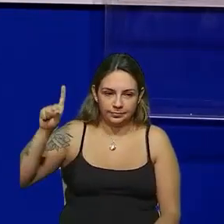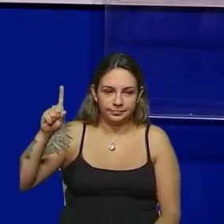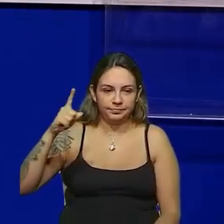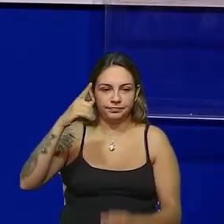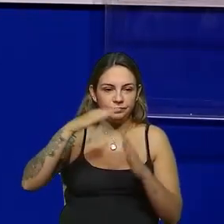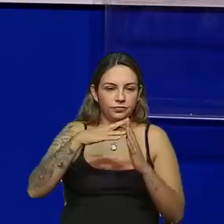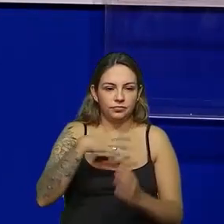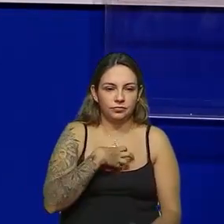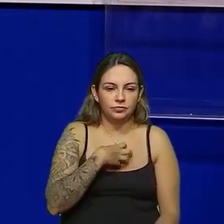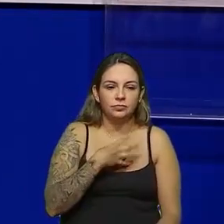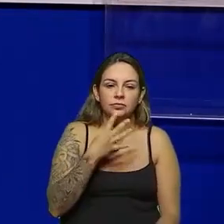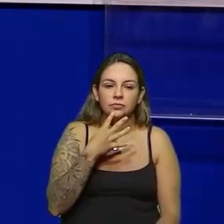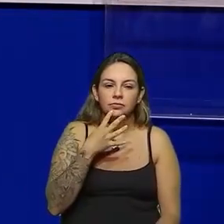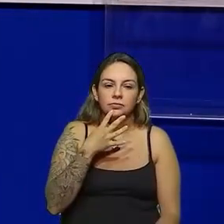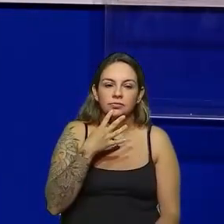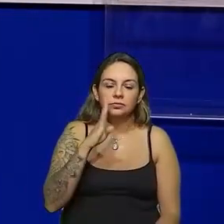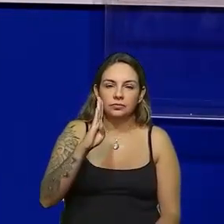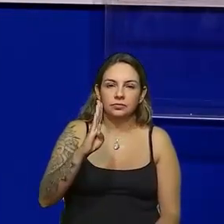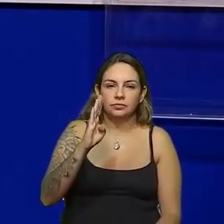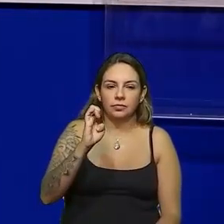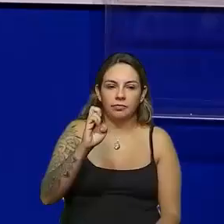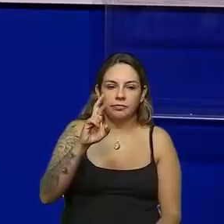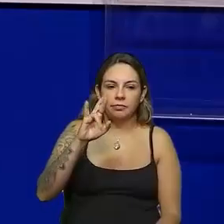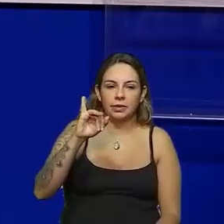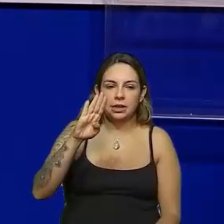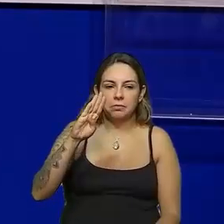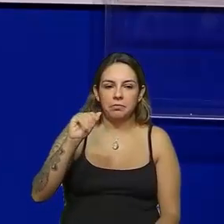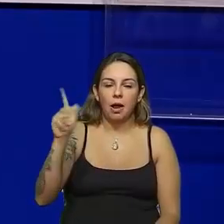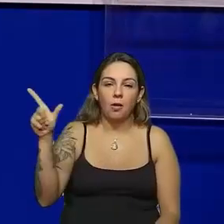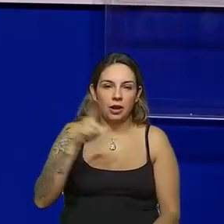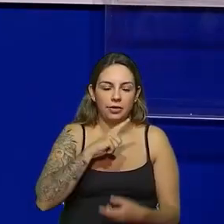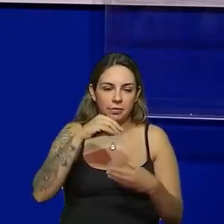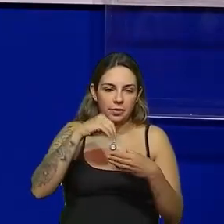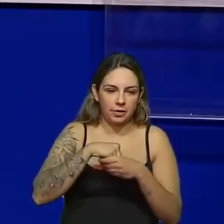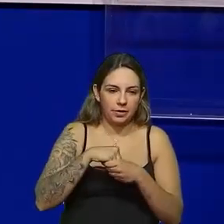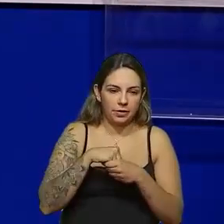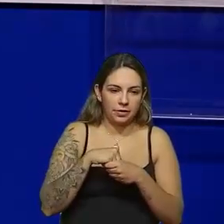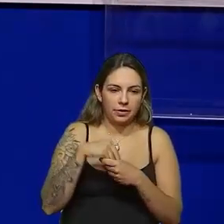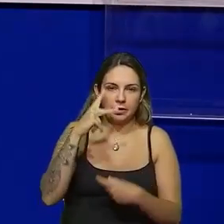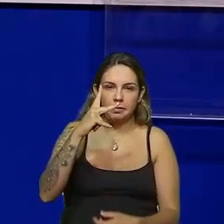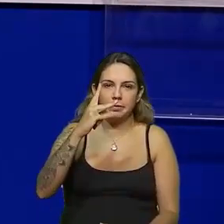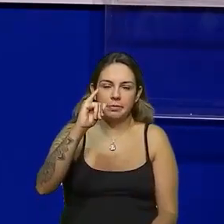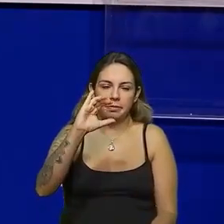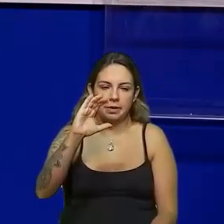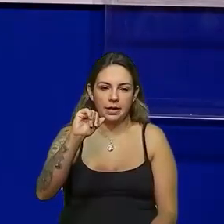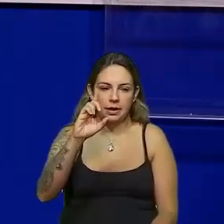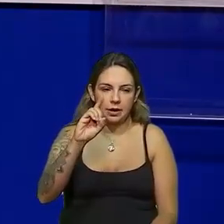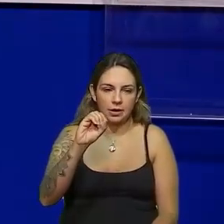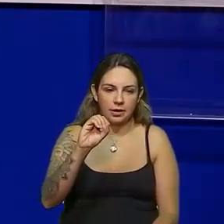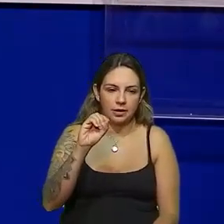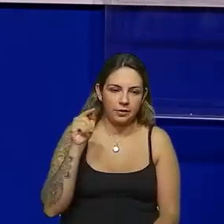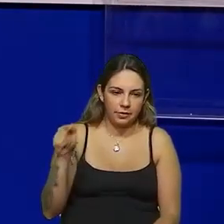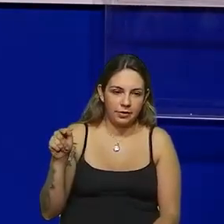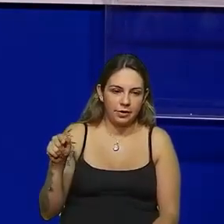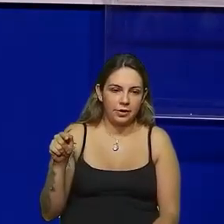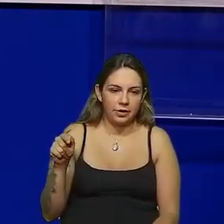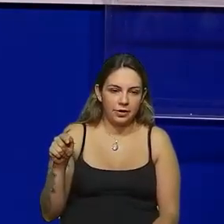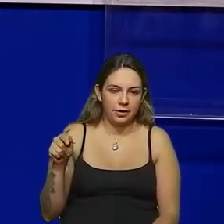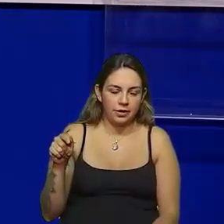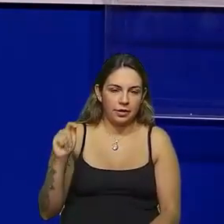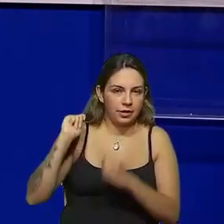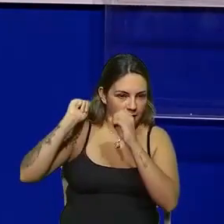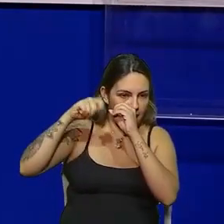da Bahia, que é conhecida como Berimbau. E lá tem um distrito chamado Picado. E foi lá no Picado que